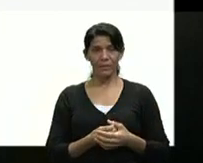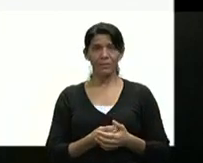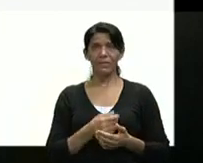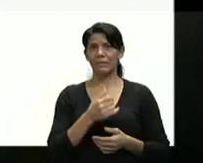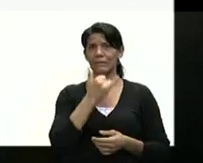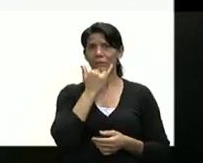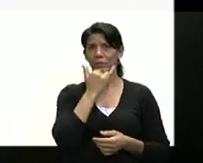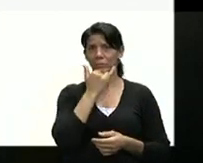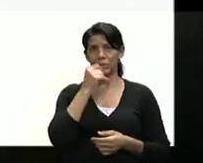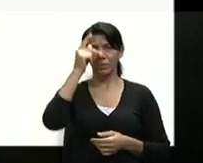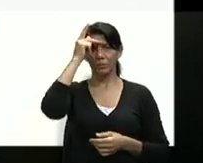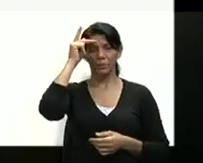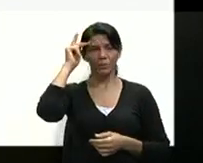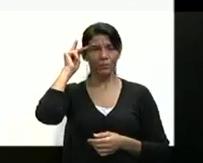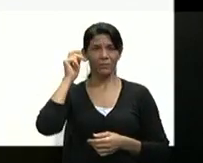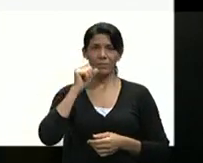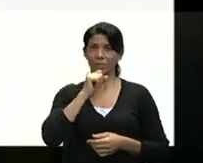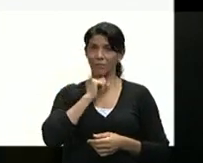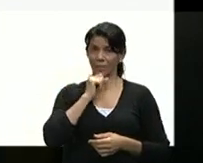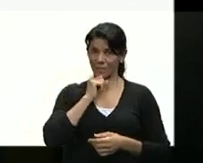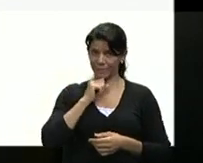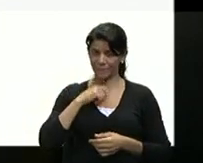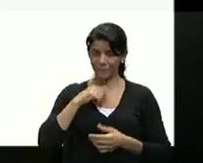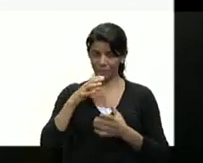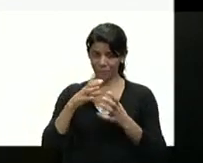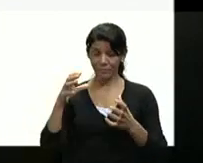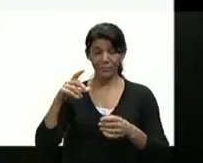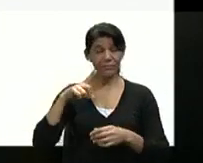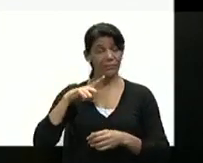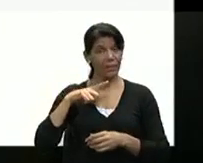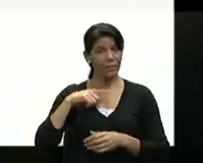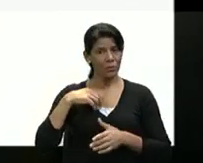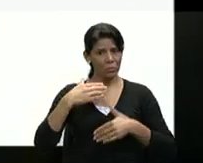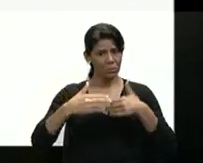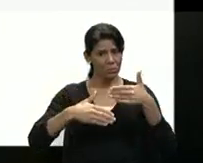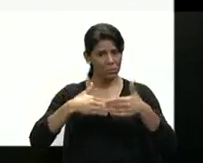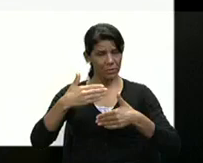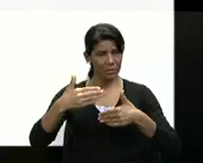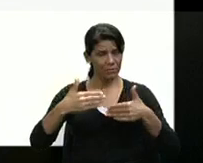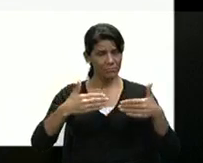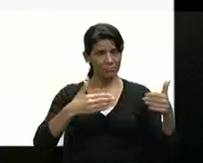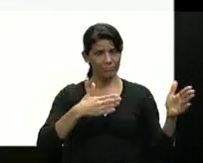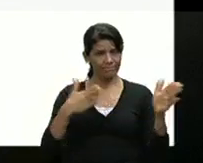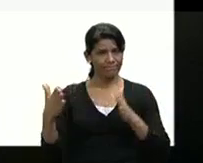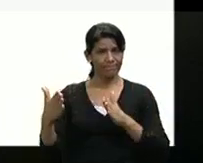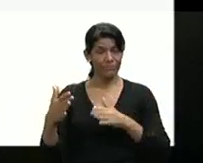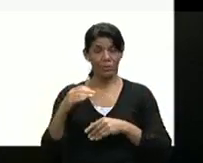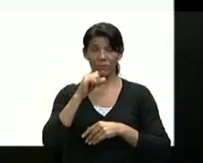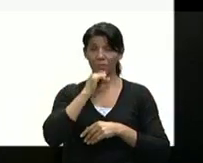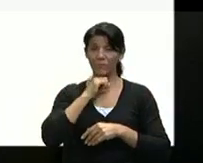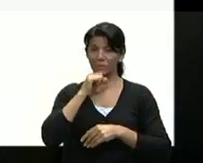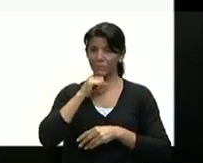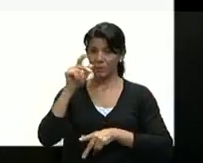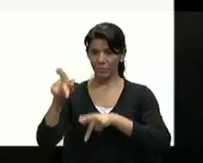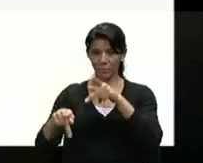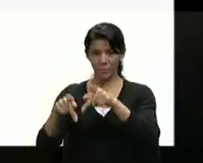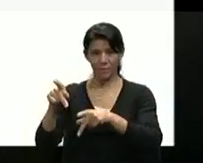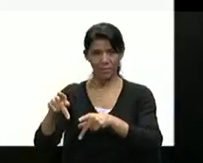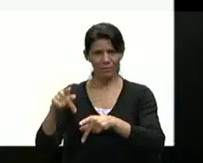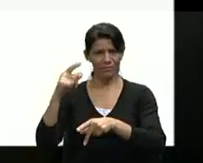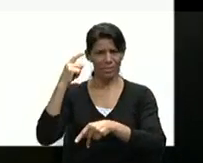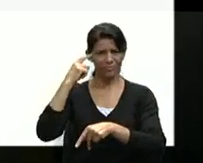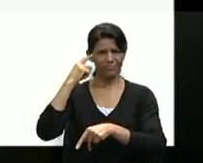idosos. Se nós temos, então, um processo de envelhecimento populacional, nós já pensamos que haverá